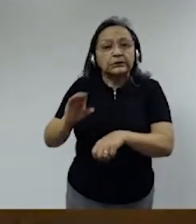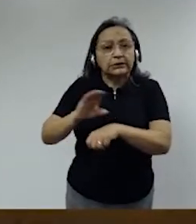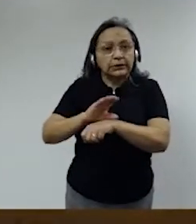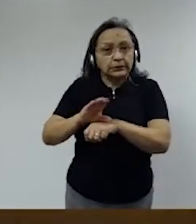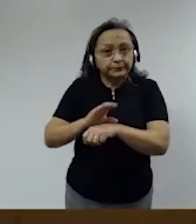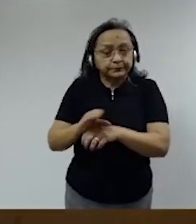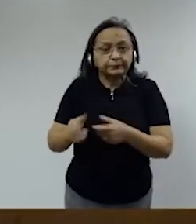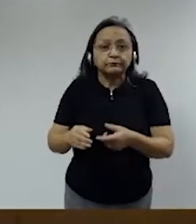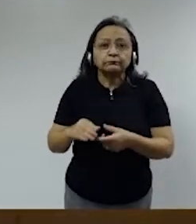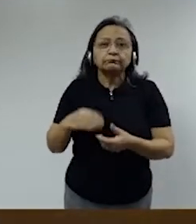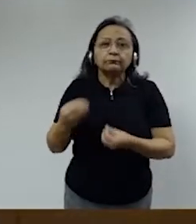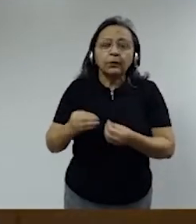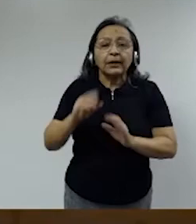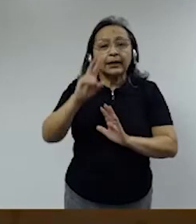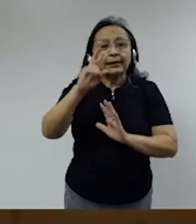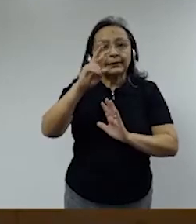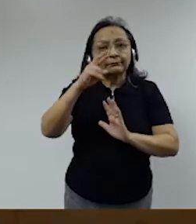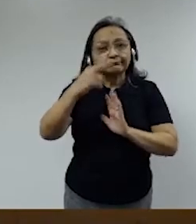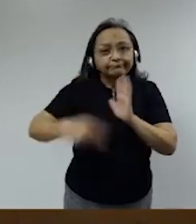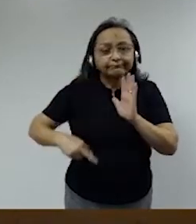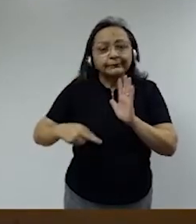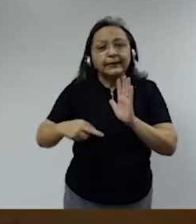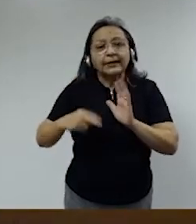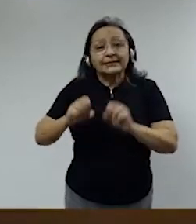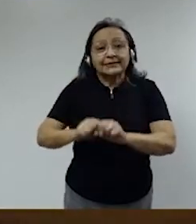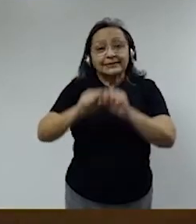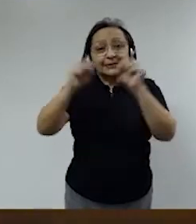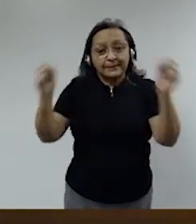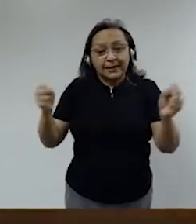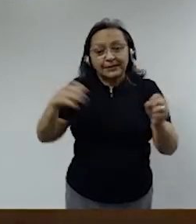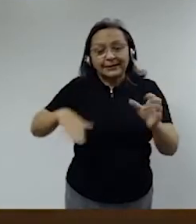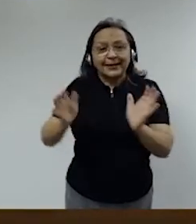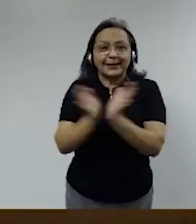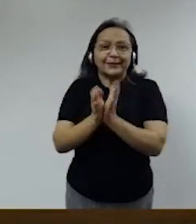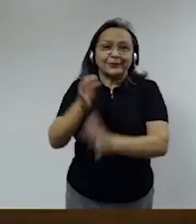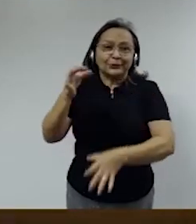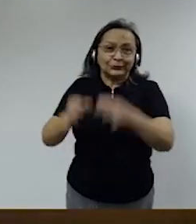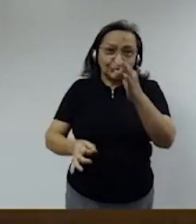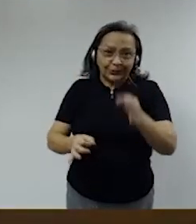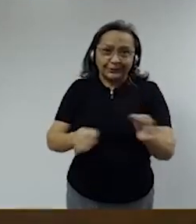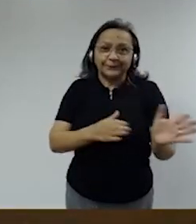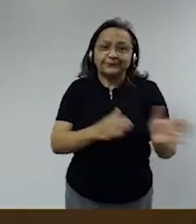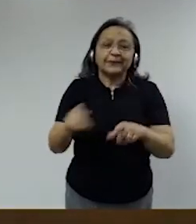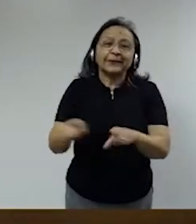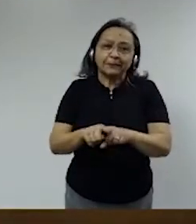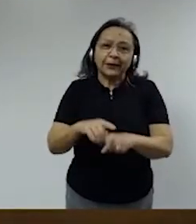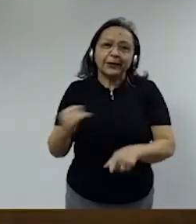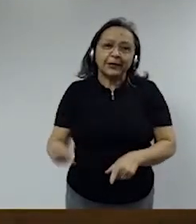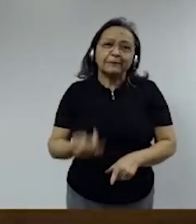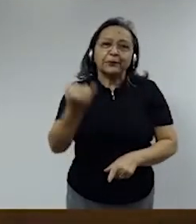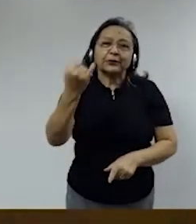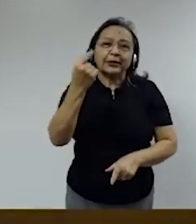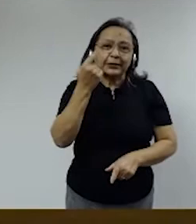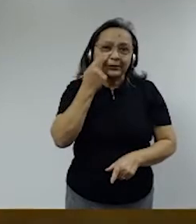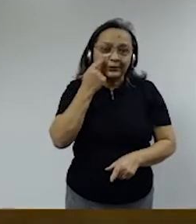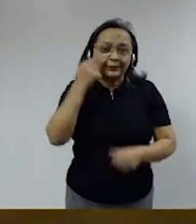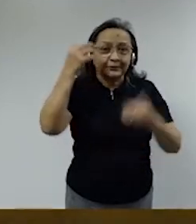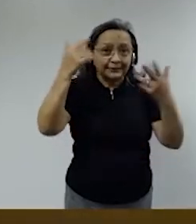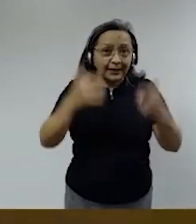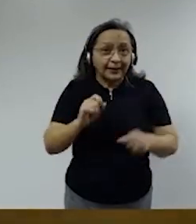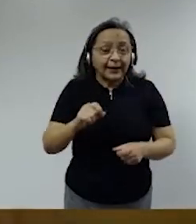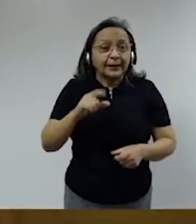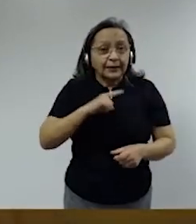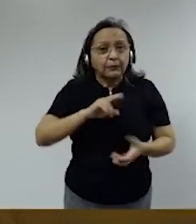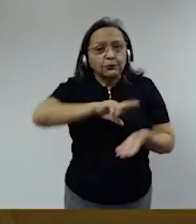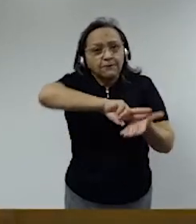leitura sistemática do nosso ordenamento jurídico. E é importante também ressaltar que a gente tem vários